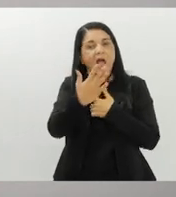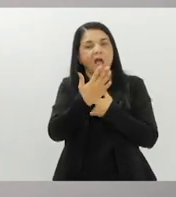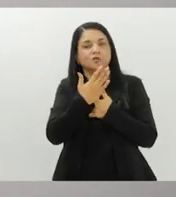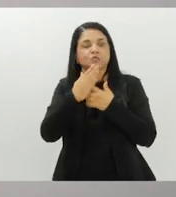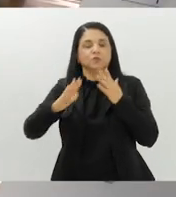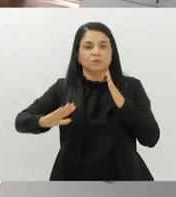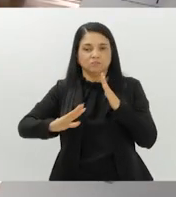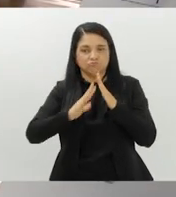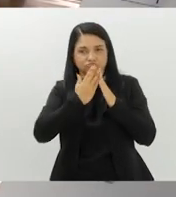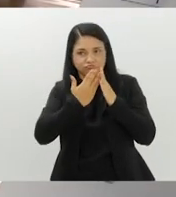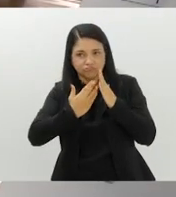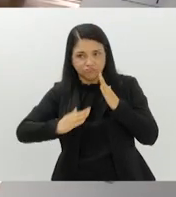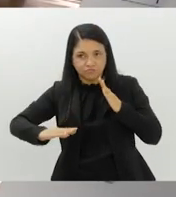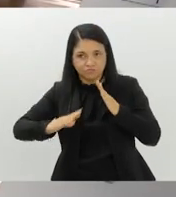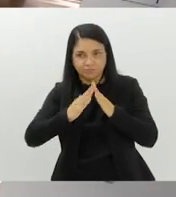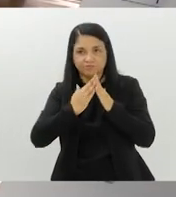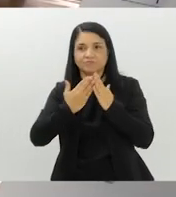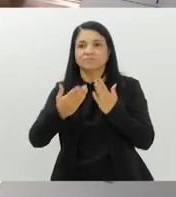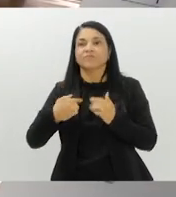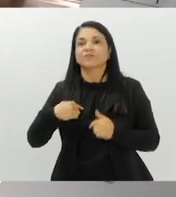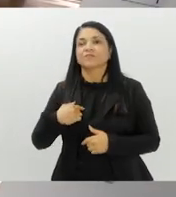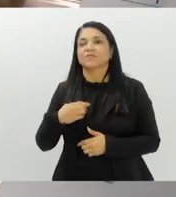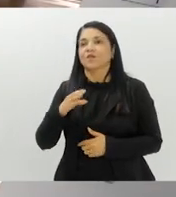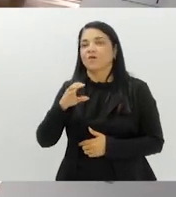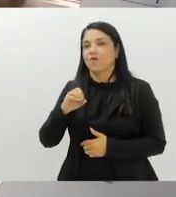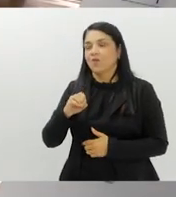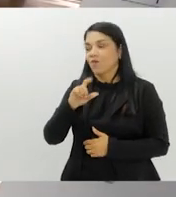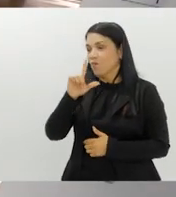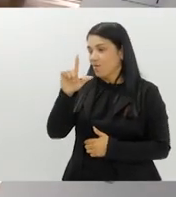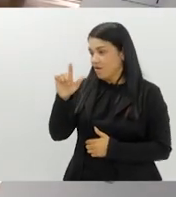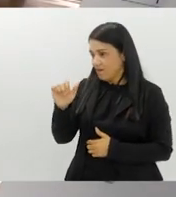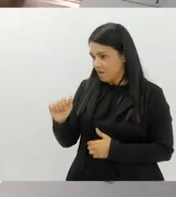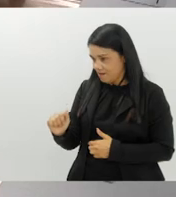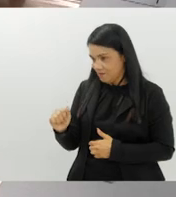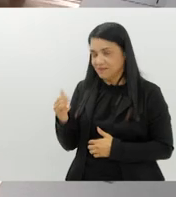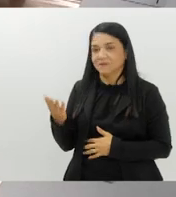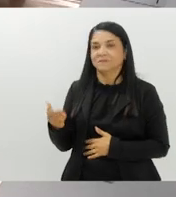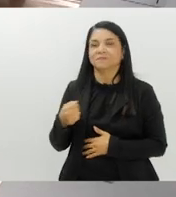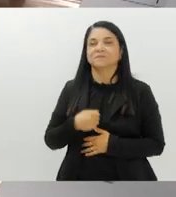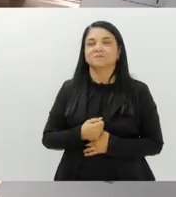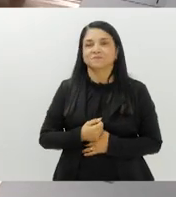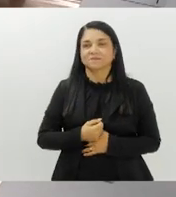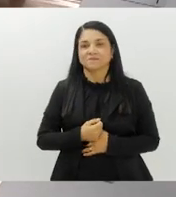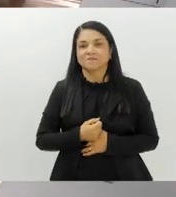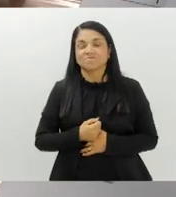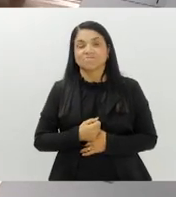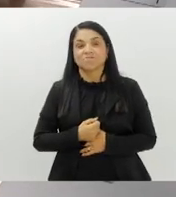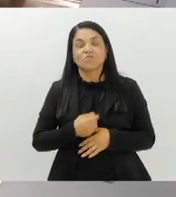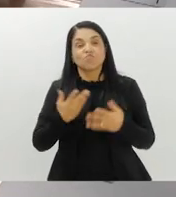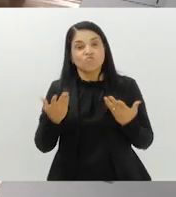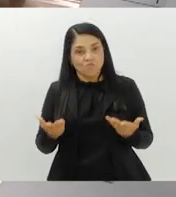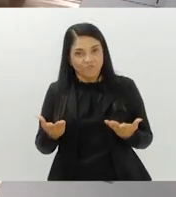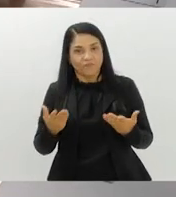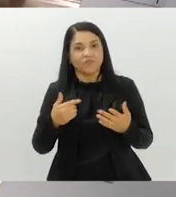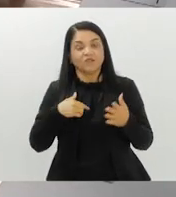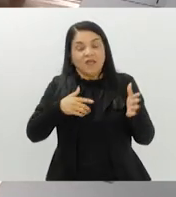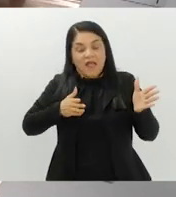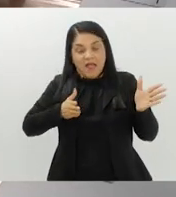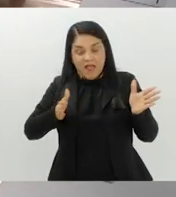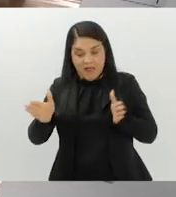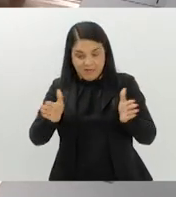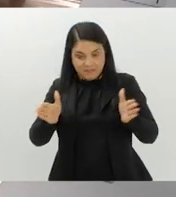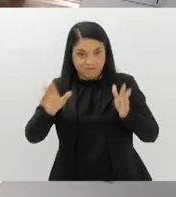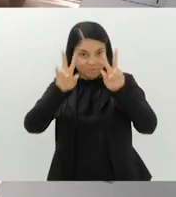sentido. Olá, mais uma vez. Então, quando a gente fala de